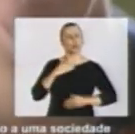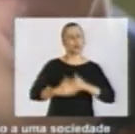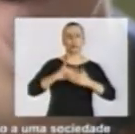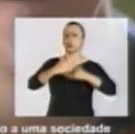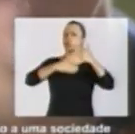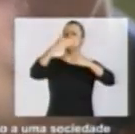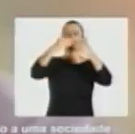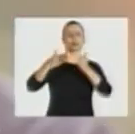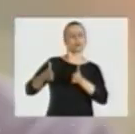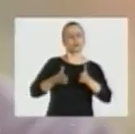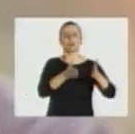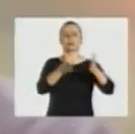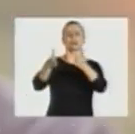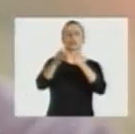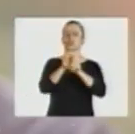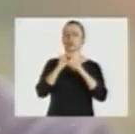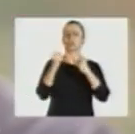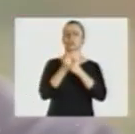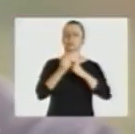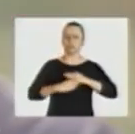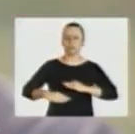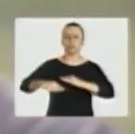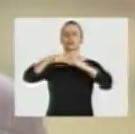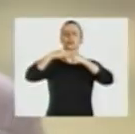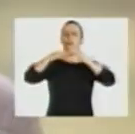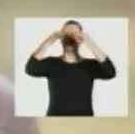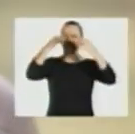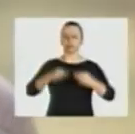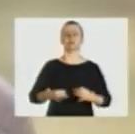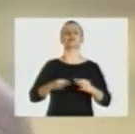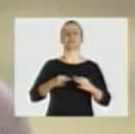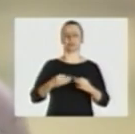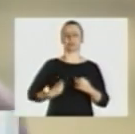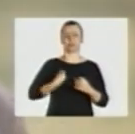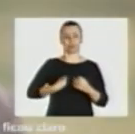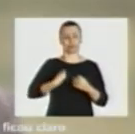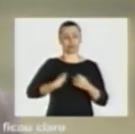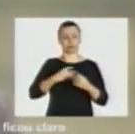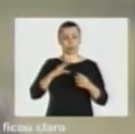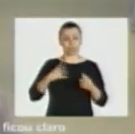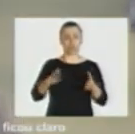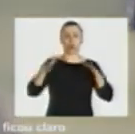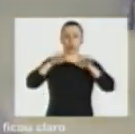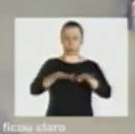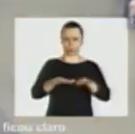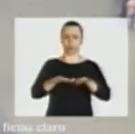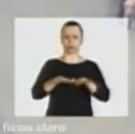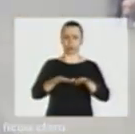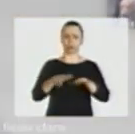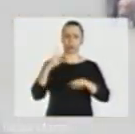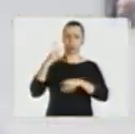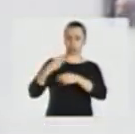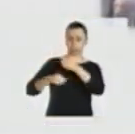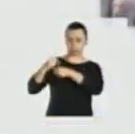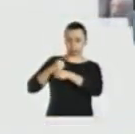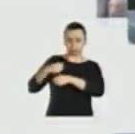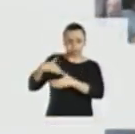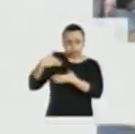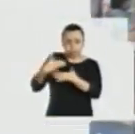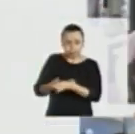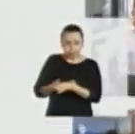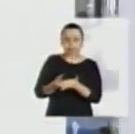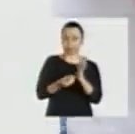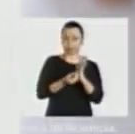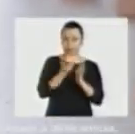em direção a uma sociedade mais justa igualitária e inclusiva nesses do anos do plano viver sem limite